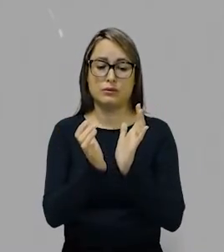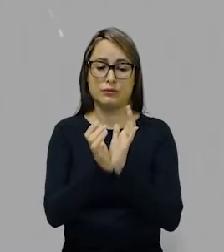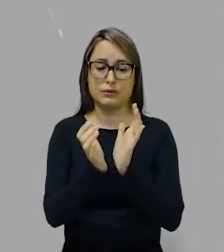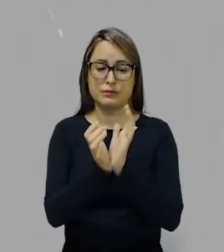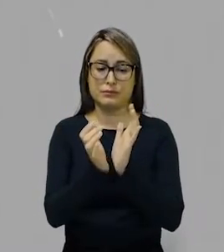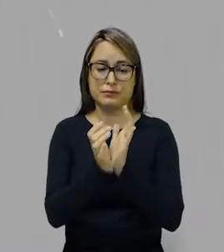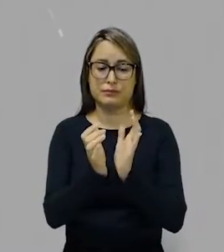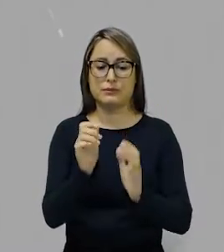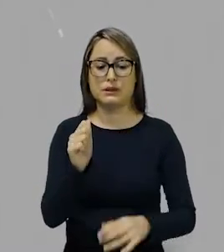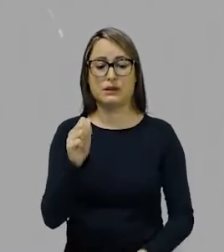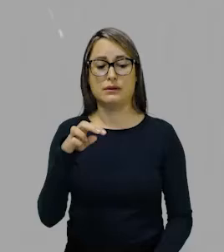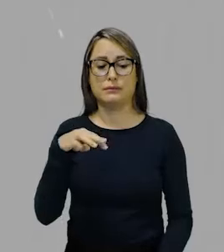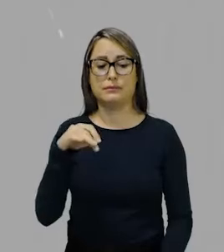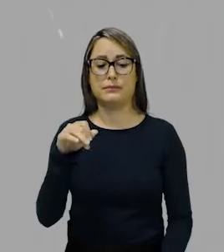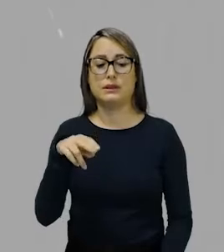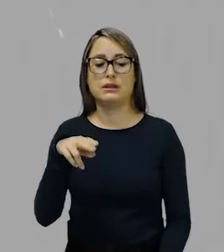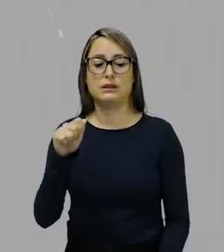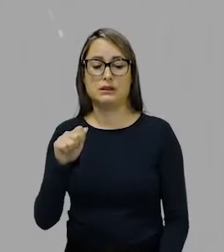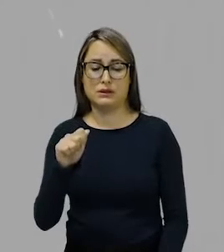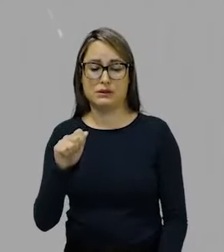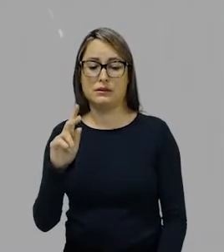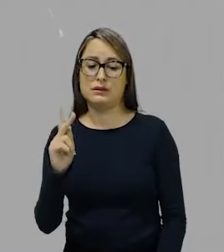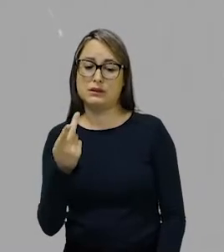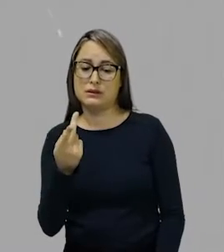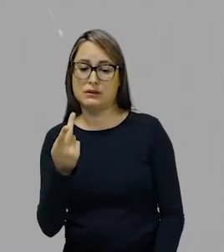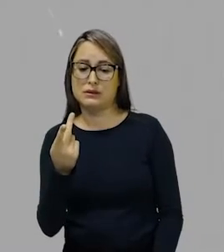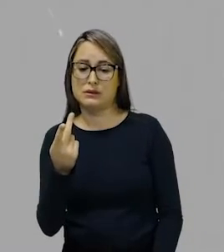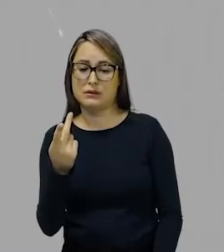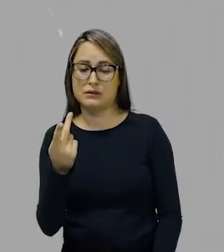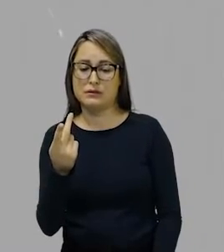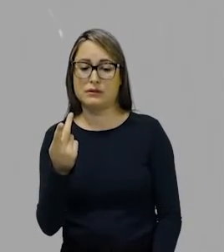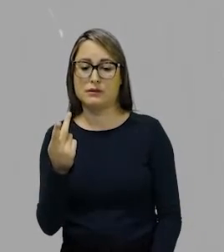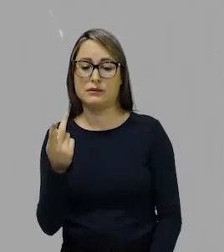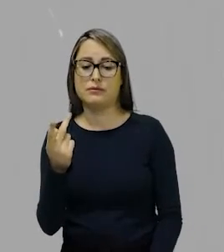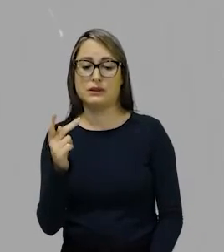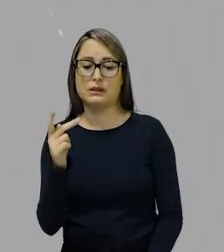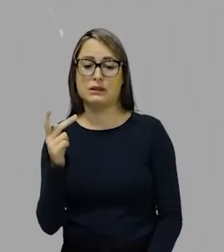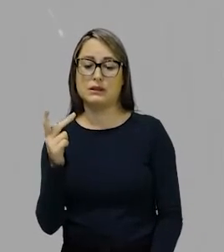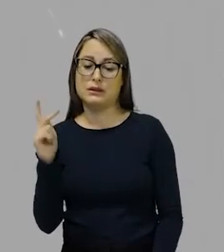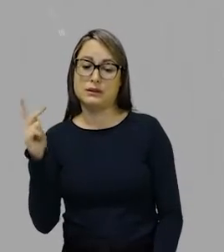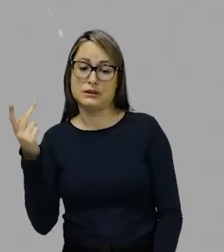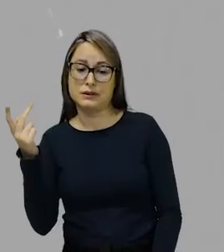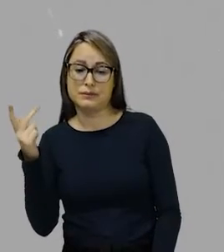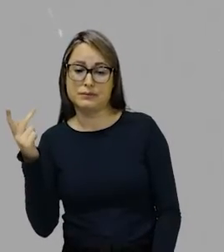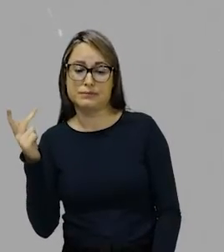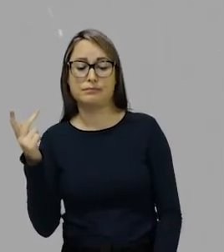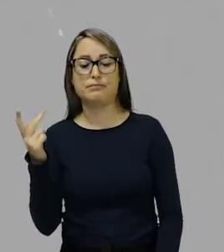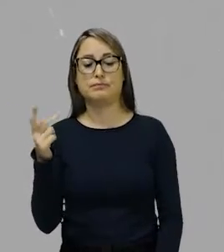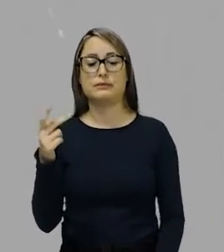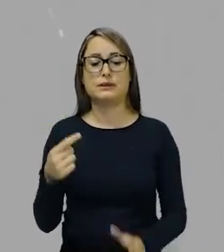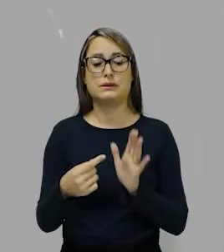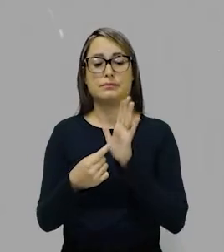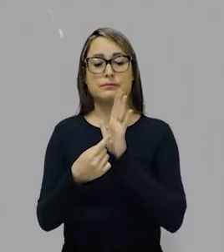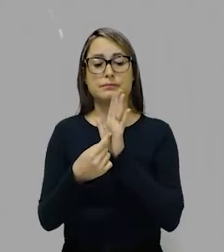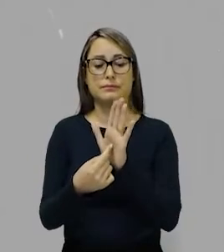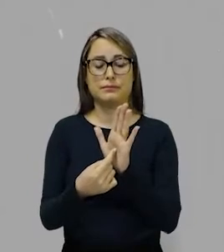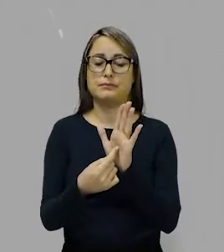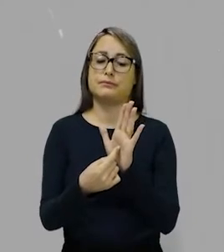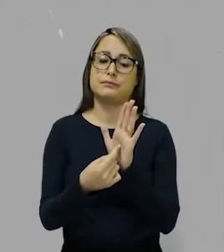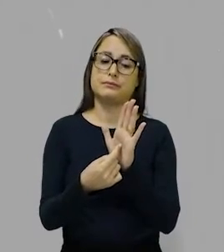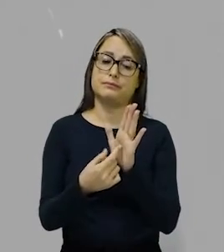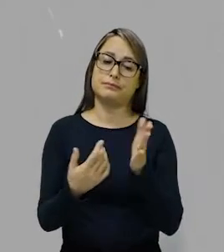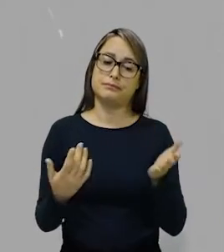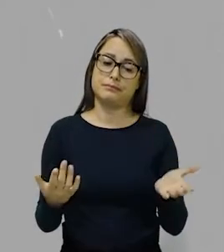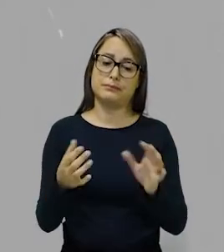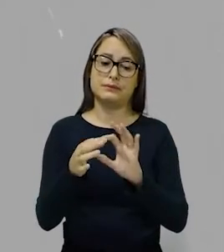o nitrogênio, ele vai aparecer na extremidade da cadeia. Monta essa estrutura. Vai aparecer na extremidade da